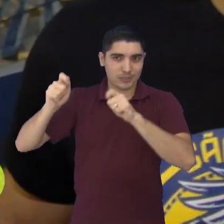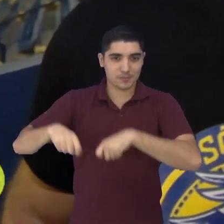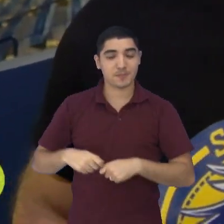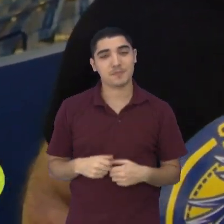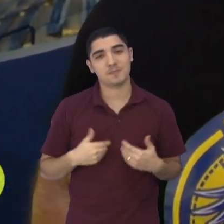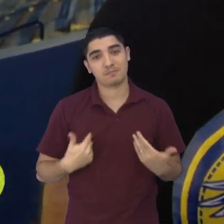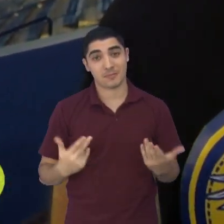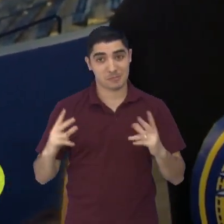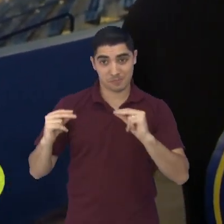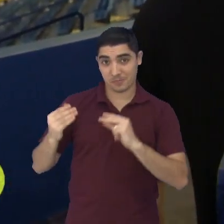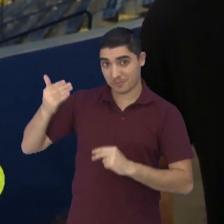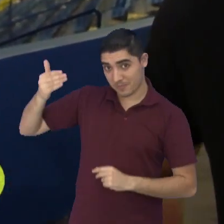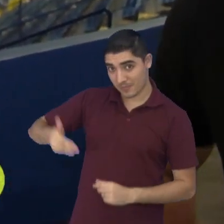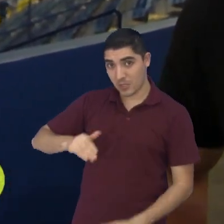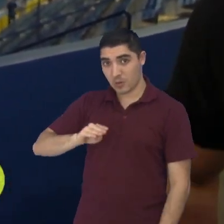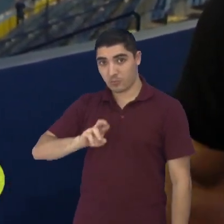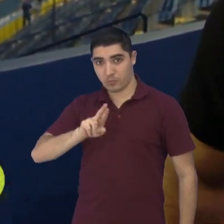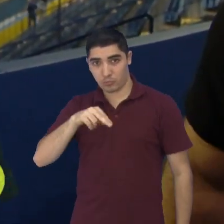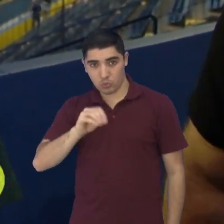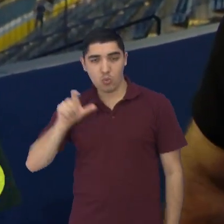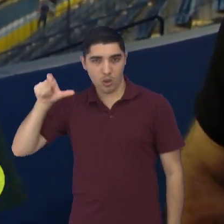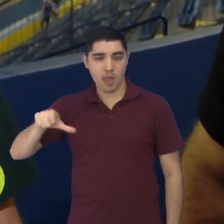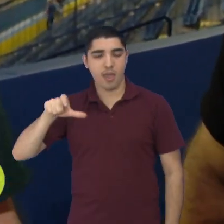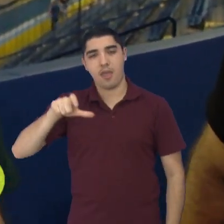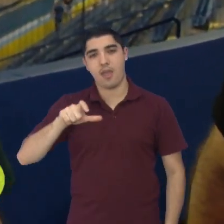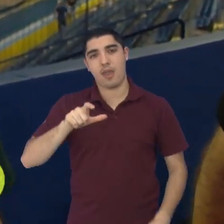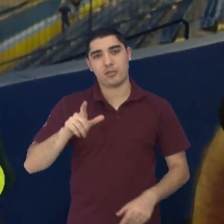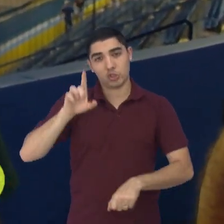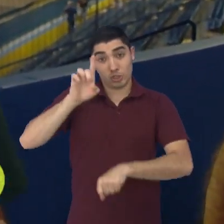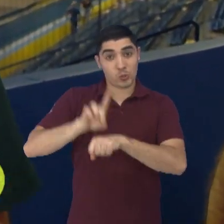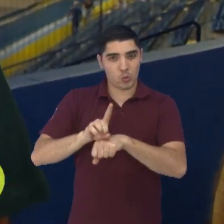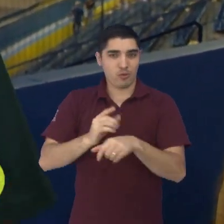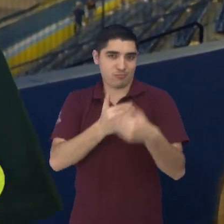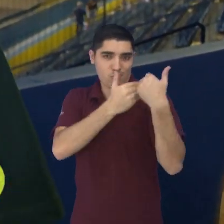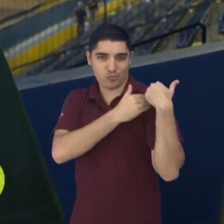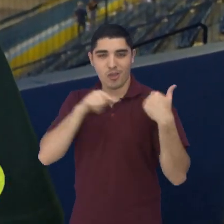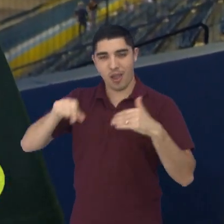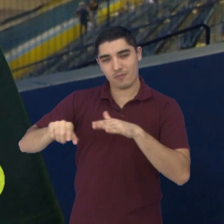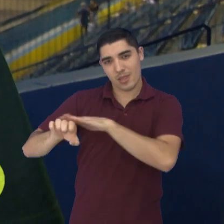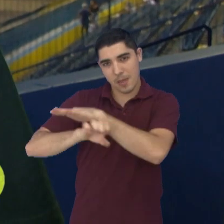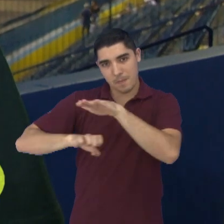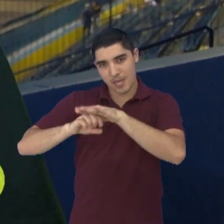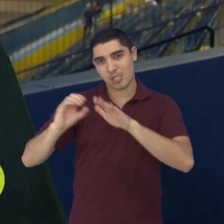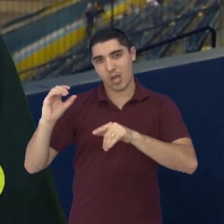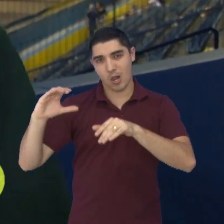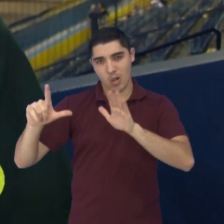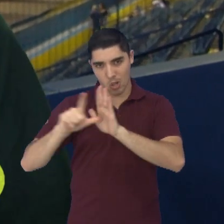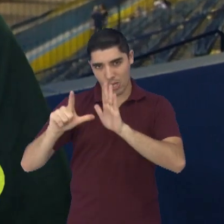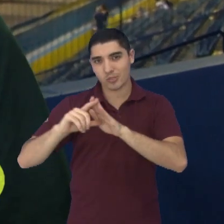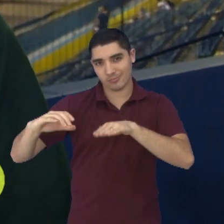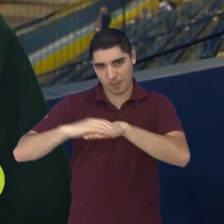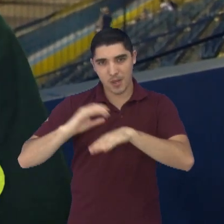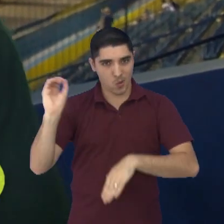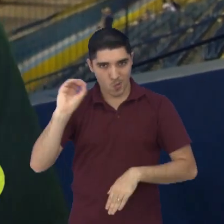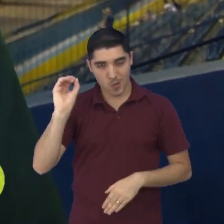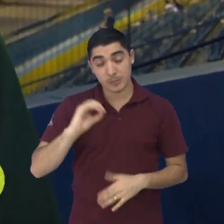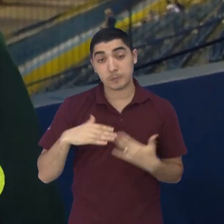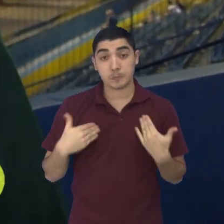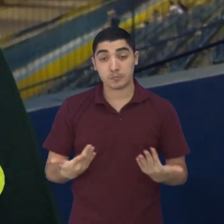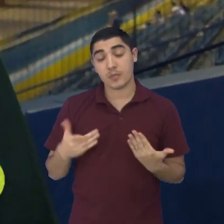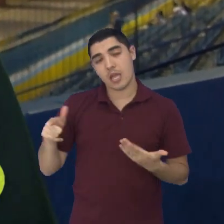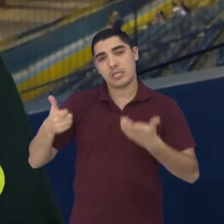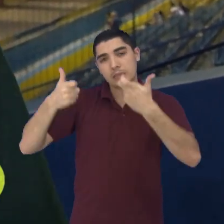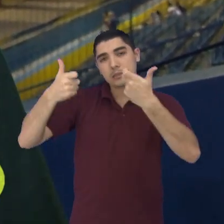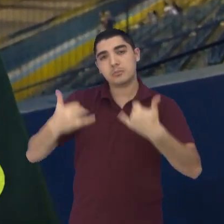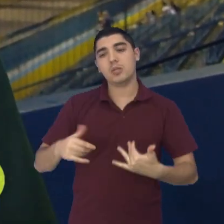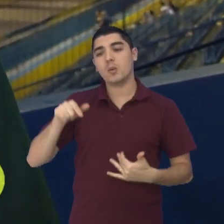Bruno Constantino, CEO do Grupo Oscar, contando todos os detalhes aí dessa nova concessão aí do estádio